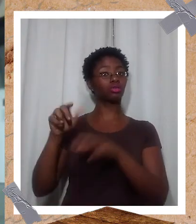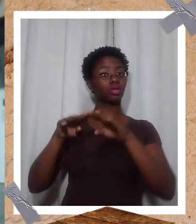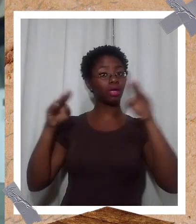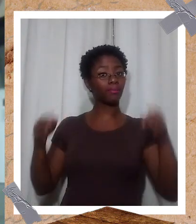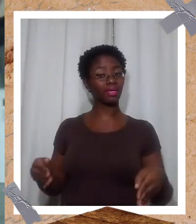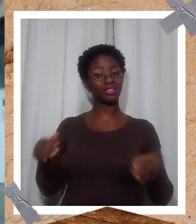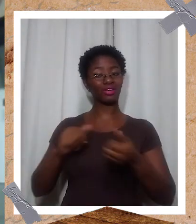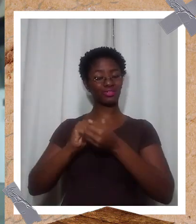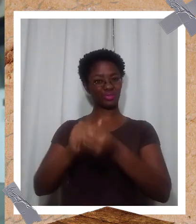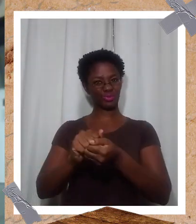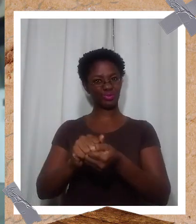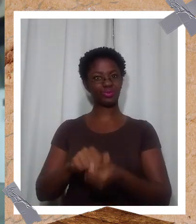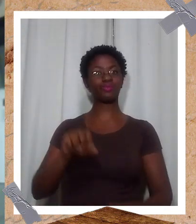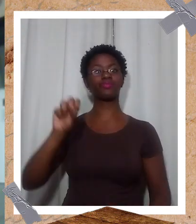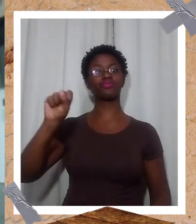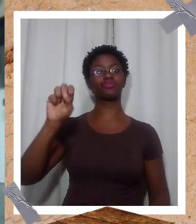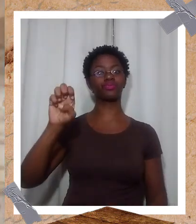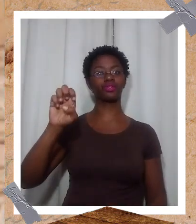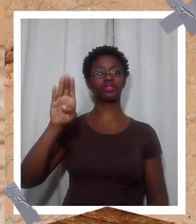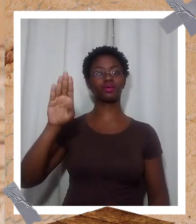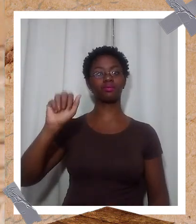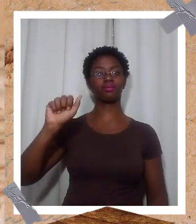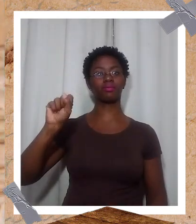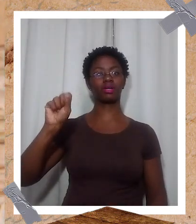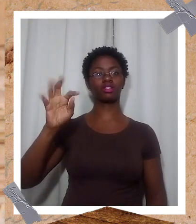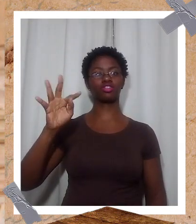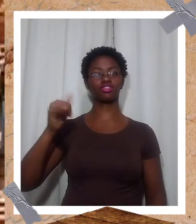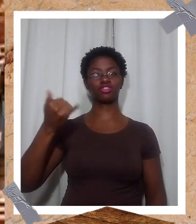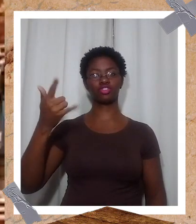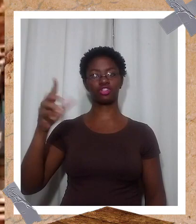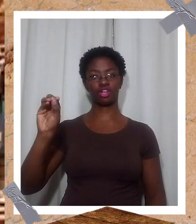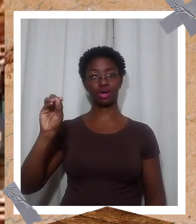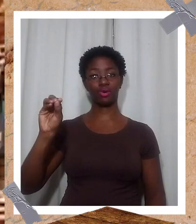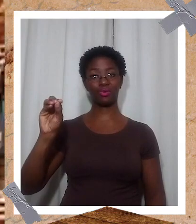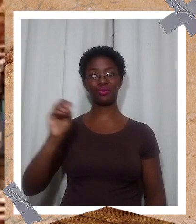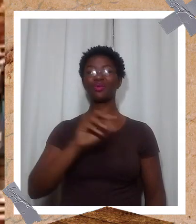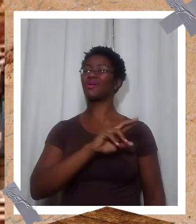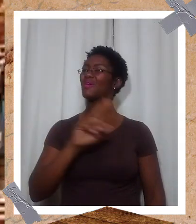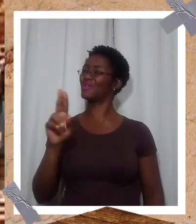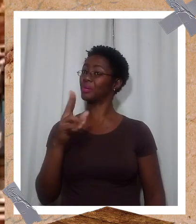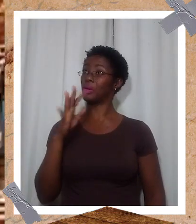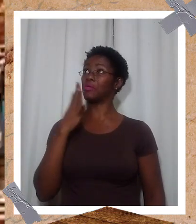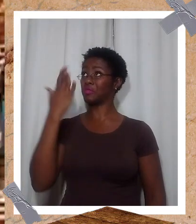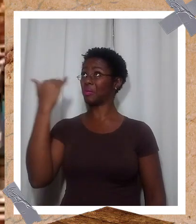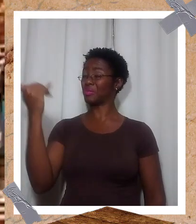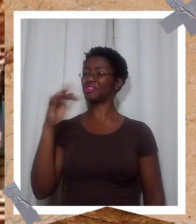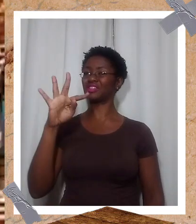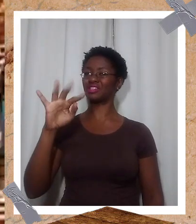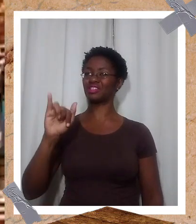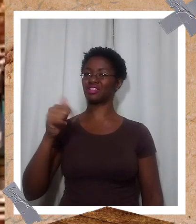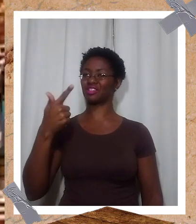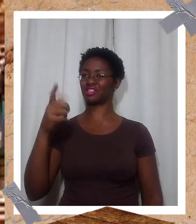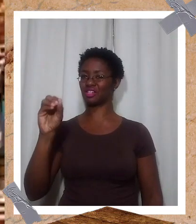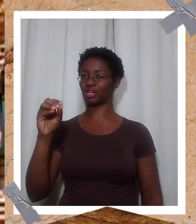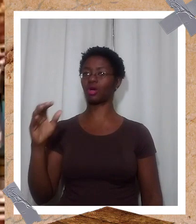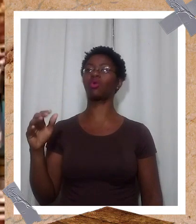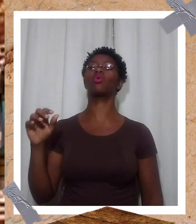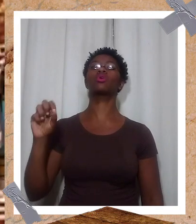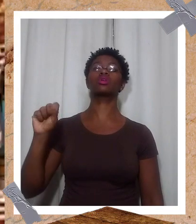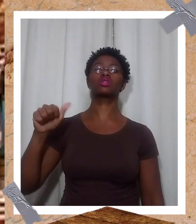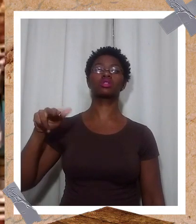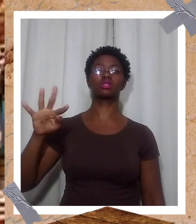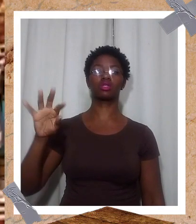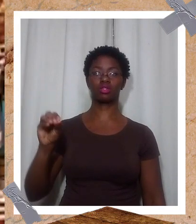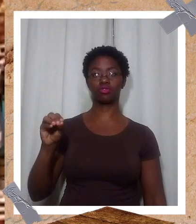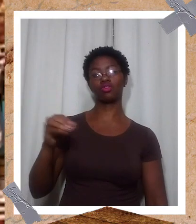compartilha juntos, Sebastião, mais conhecido como Tião Santos. Ele é o 7º de 8 irmãos, filho